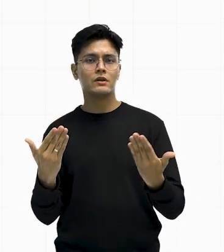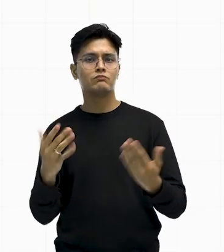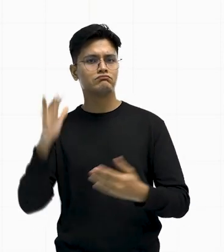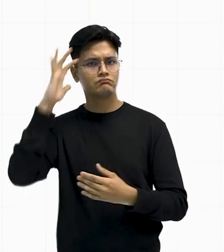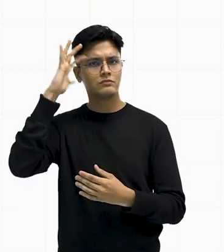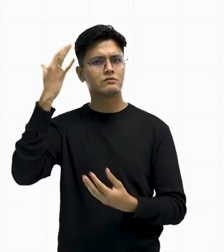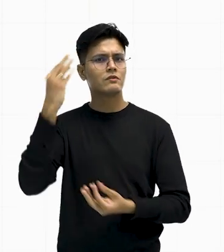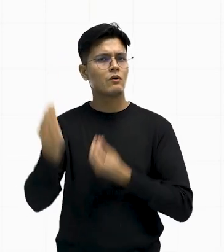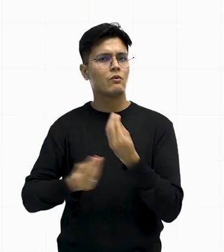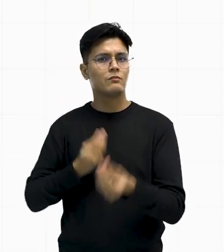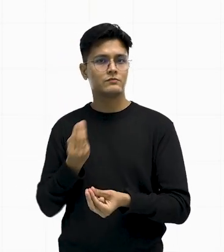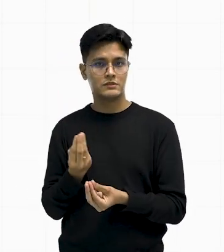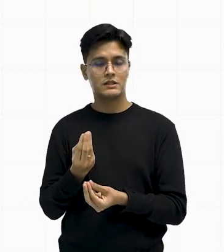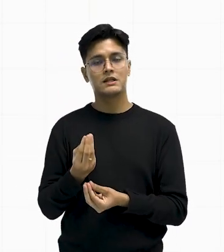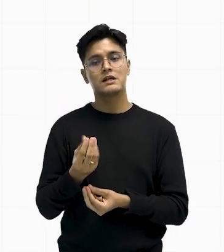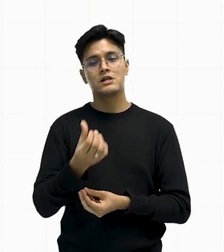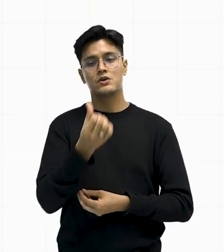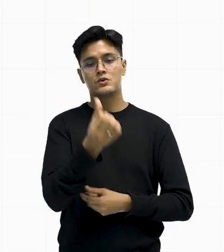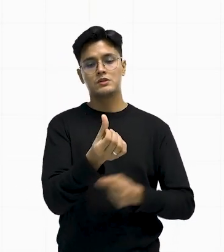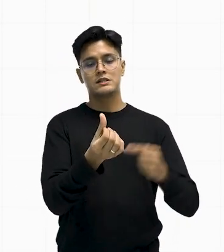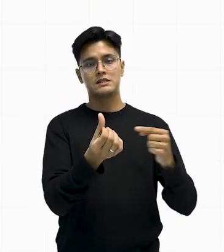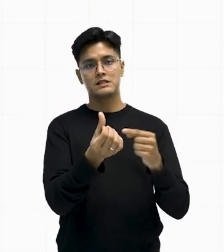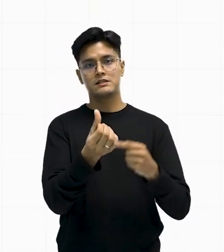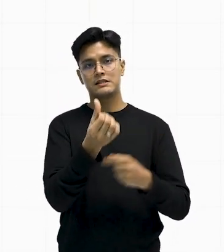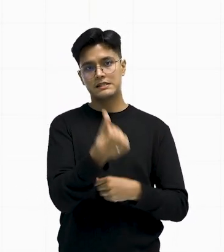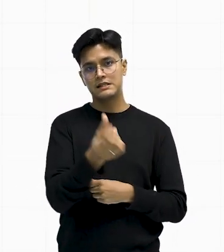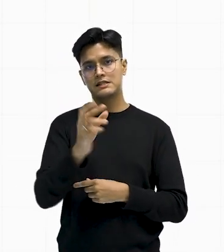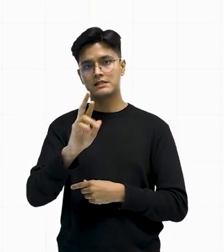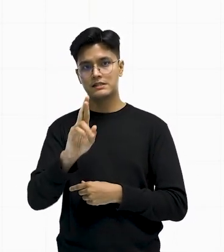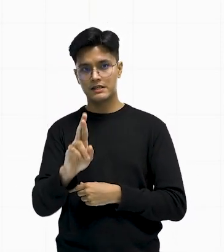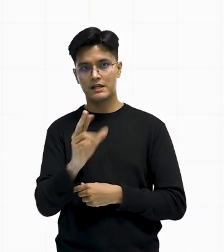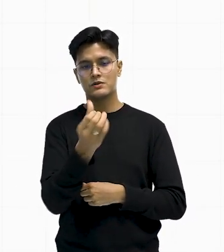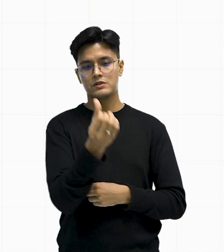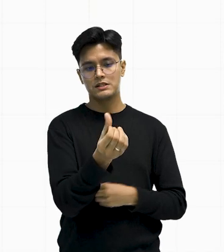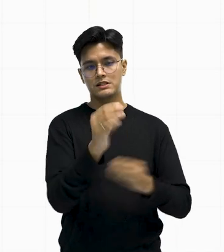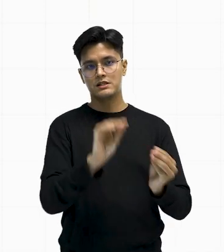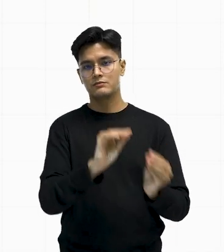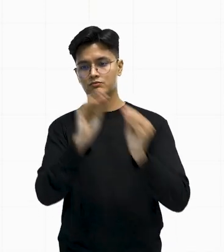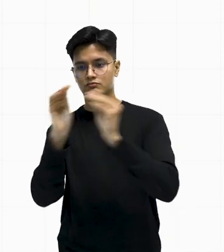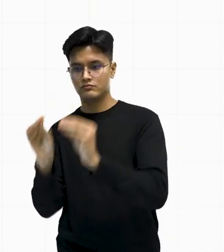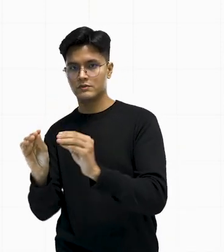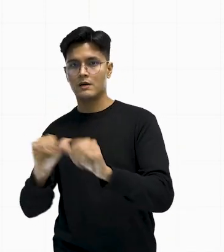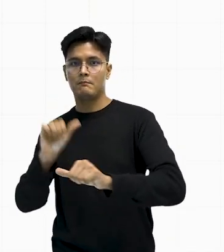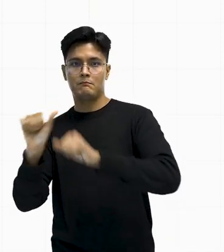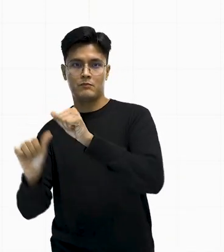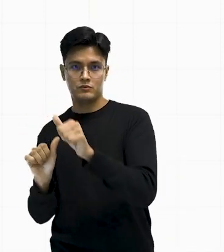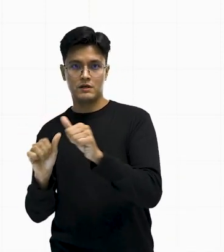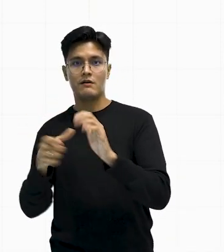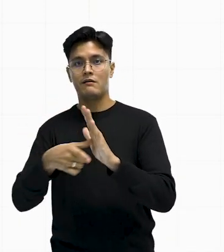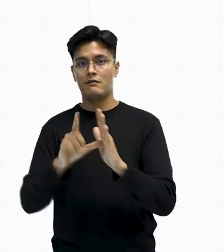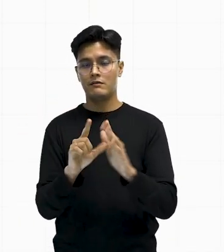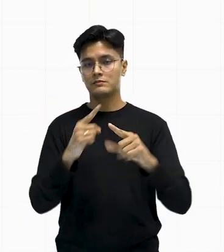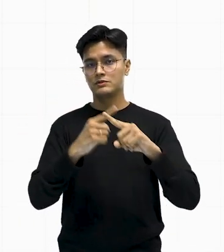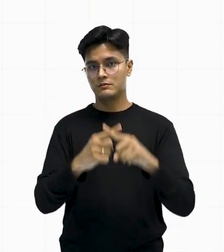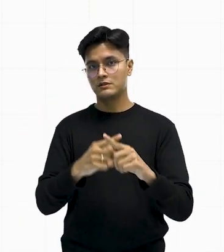6 que o acompanha passará dividindo. E ao dividirmos, no caso aí, tá?